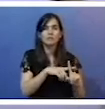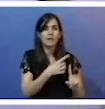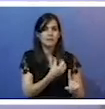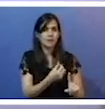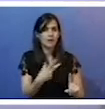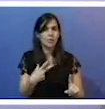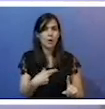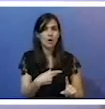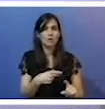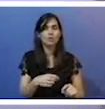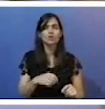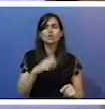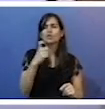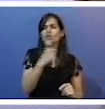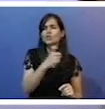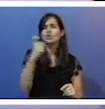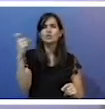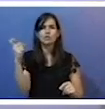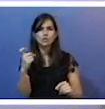a certinho ó